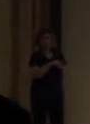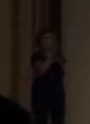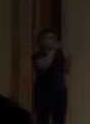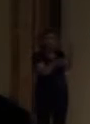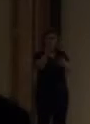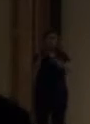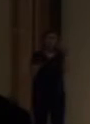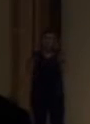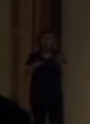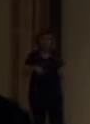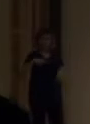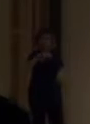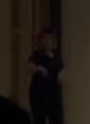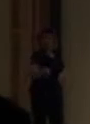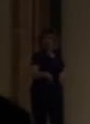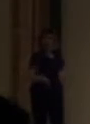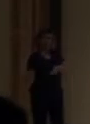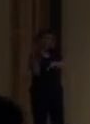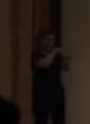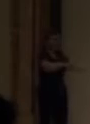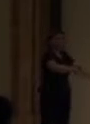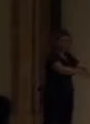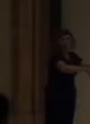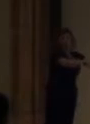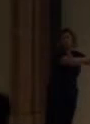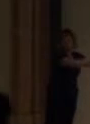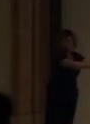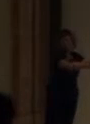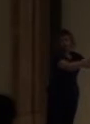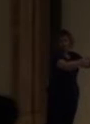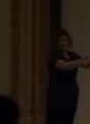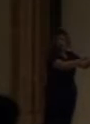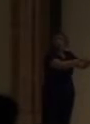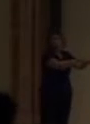mundo. Até hoje. Quer dizer, hoje o mundo não está dividido por